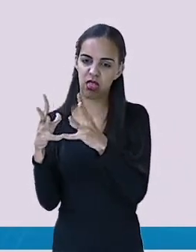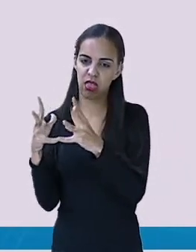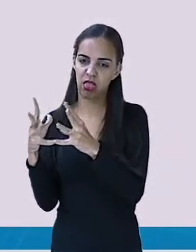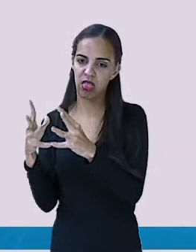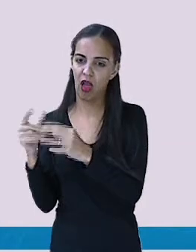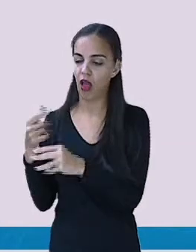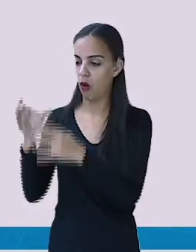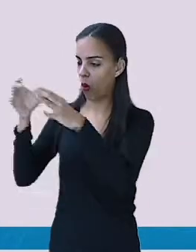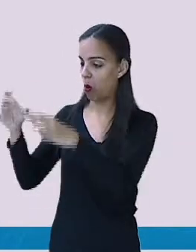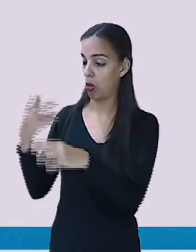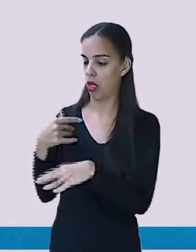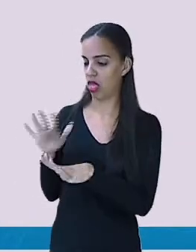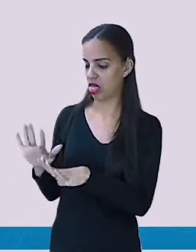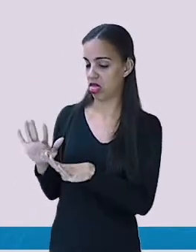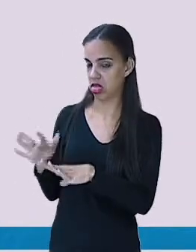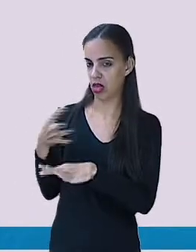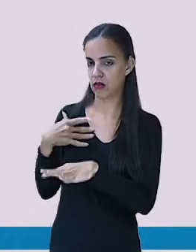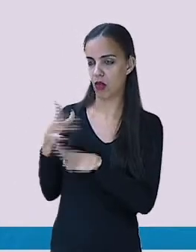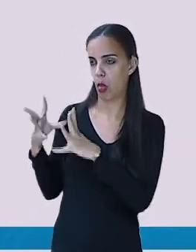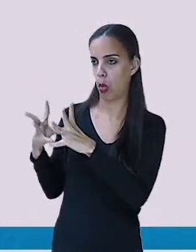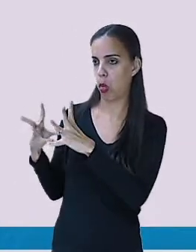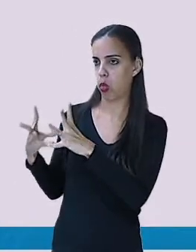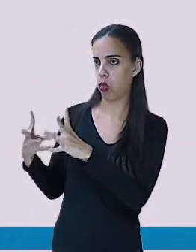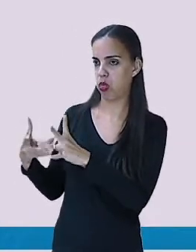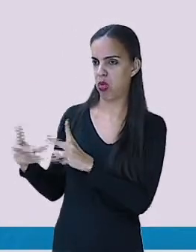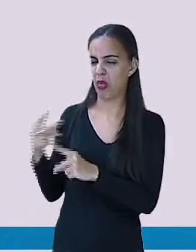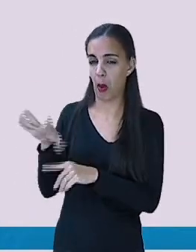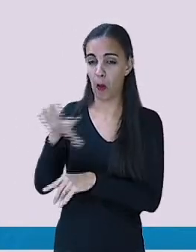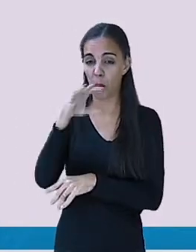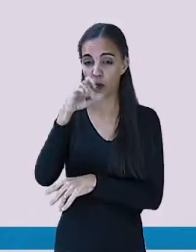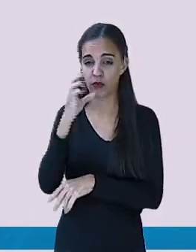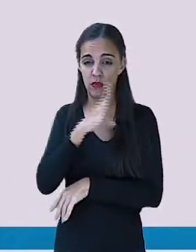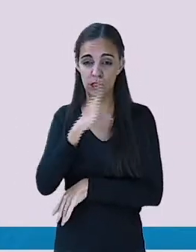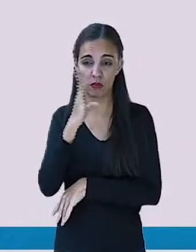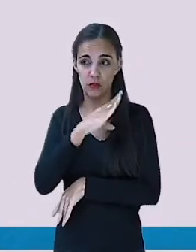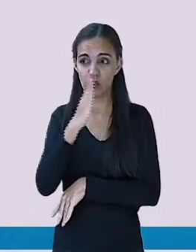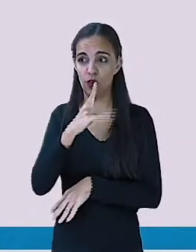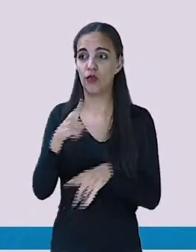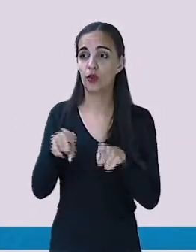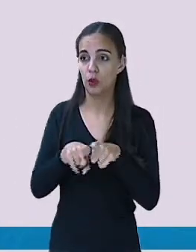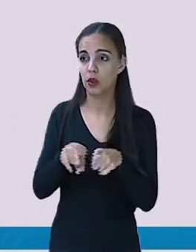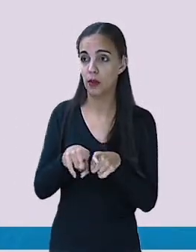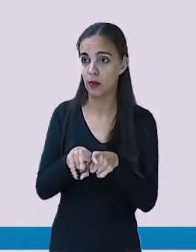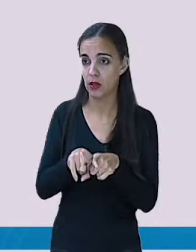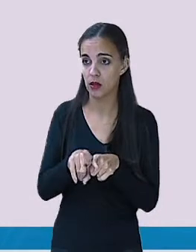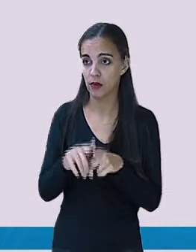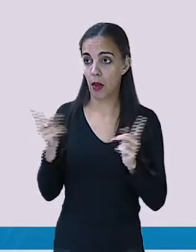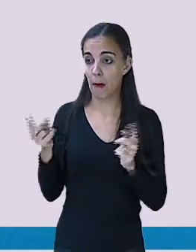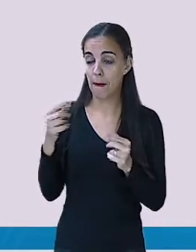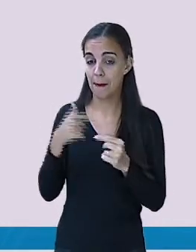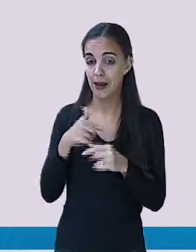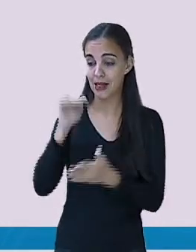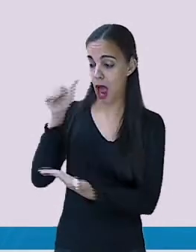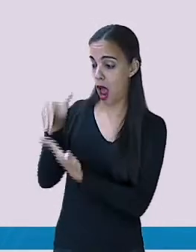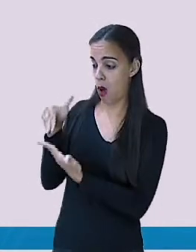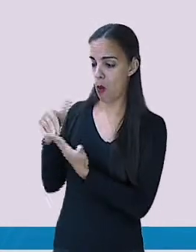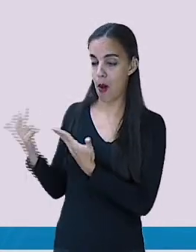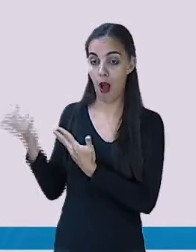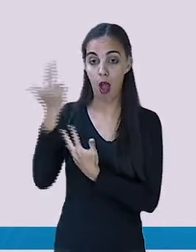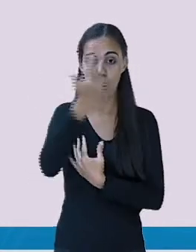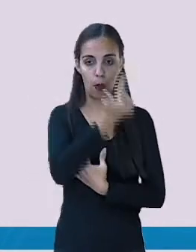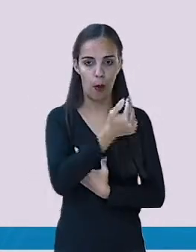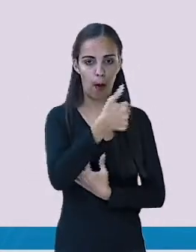transformadas e olha aqui o cheiro né o odor desta maçã não está igual a